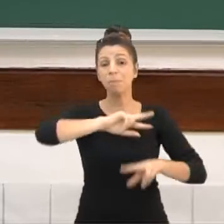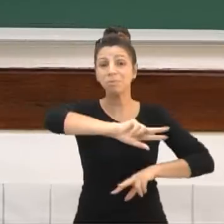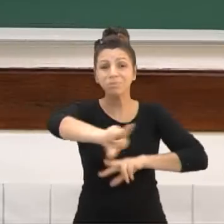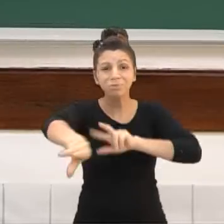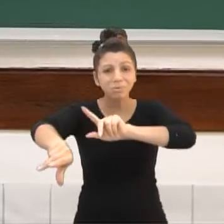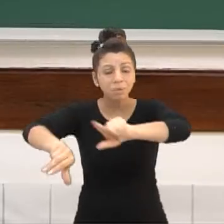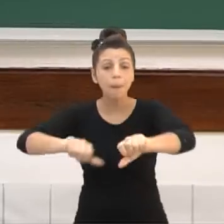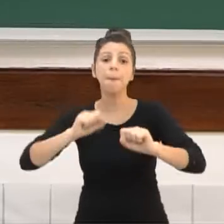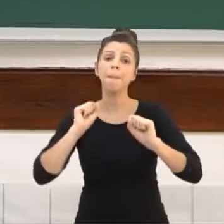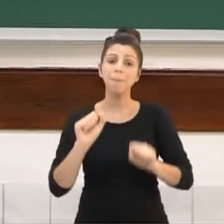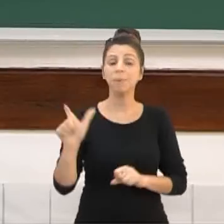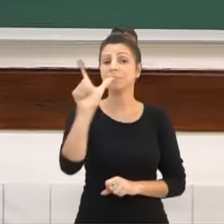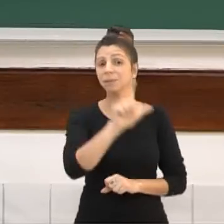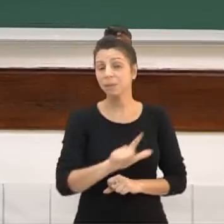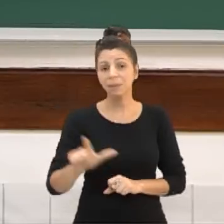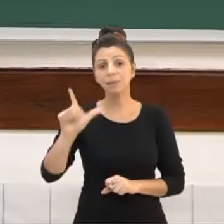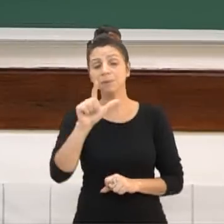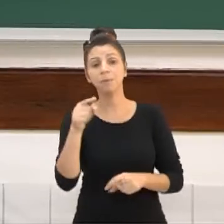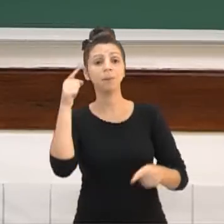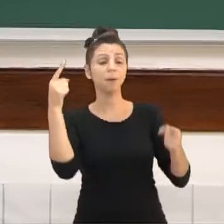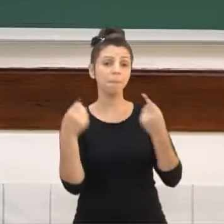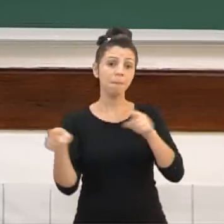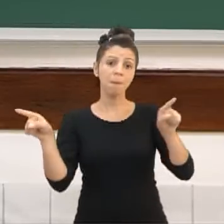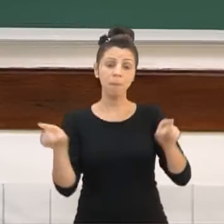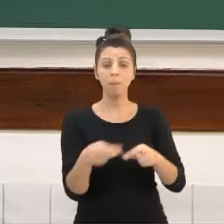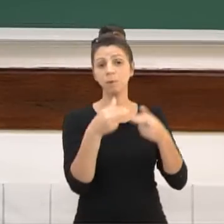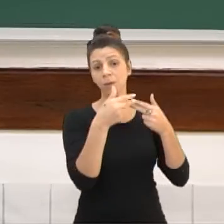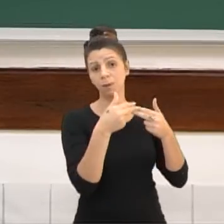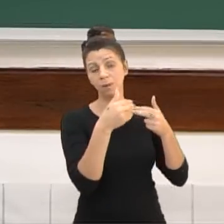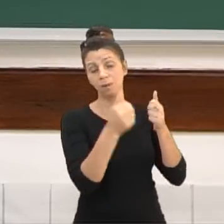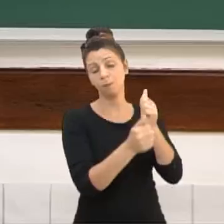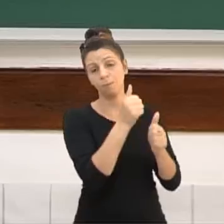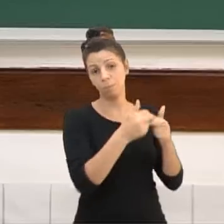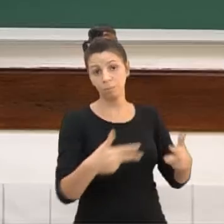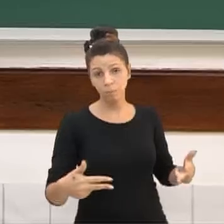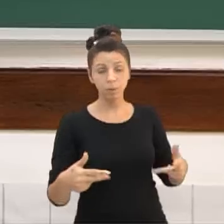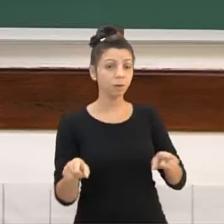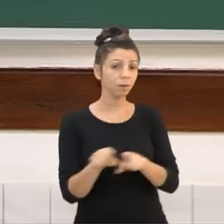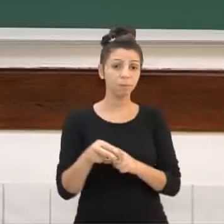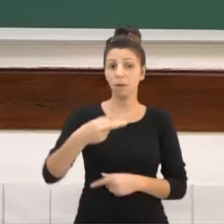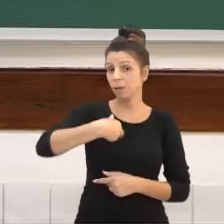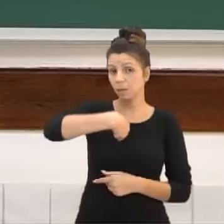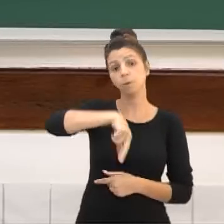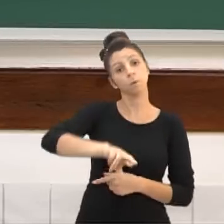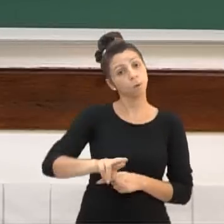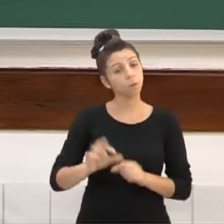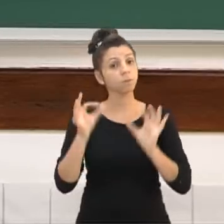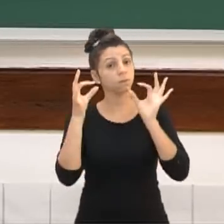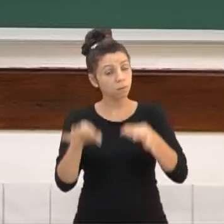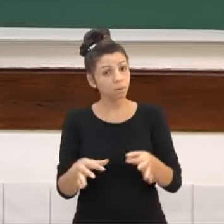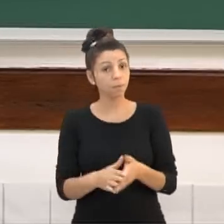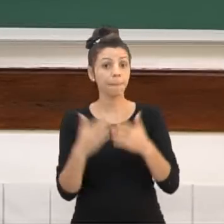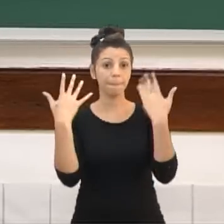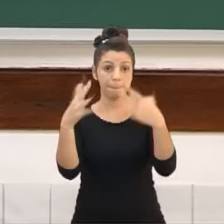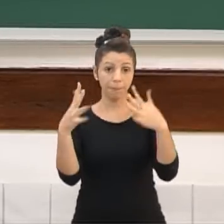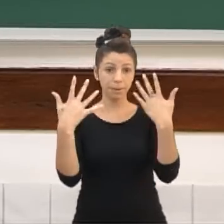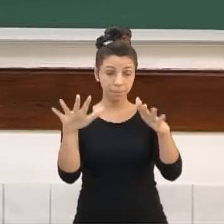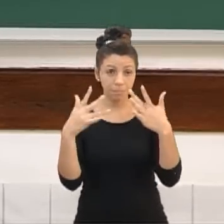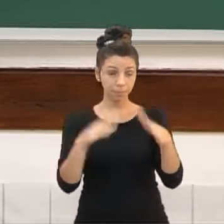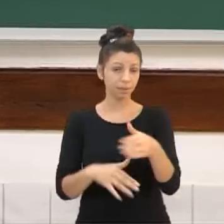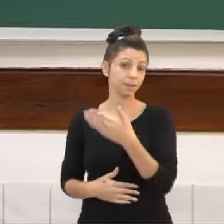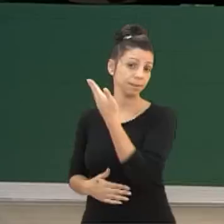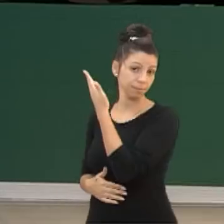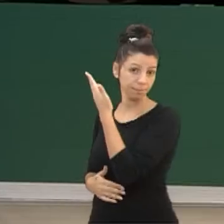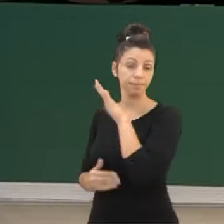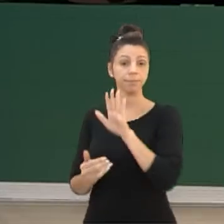pode ser literatura, música, futebol, política e pode ser assuntos religiosos, com certeza, tá? Parabéns para quem acertou mais essa